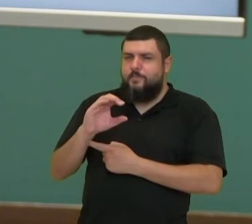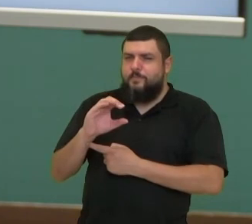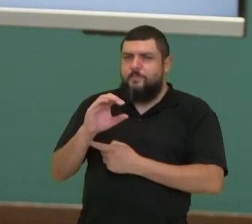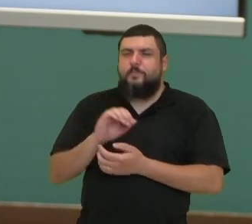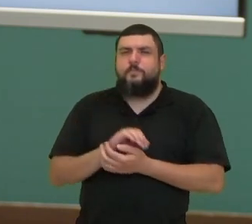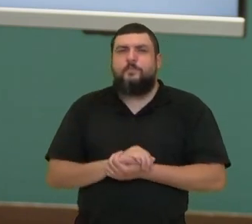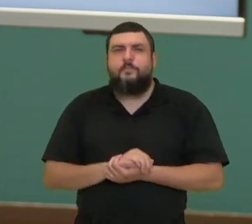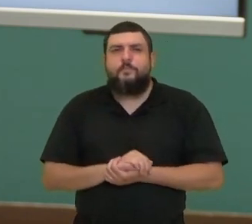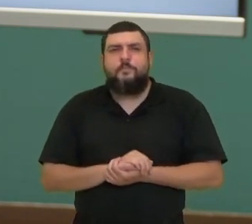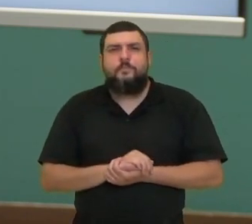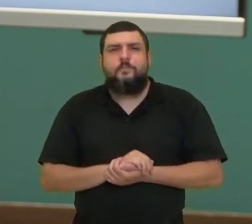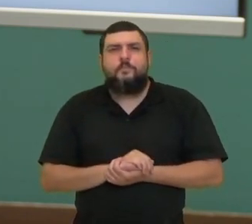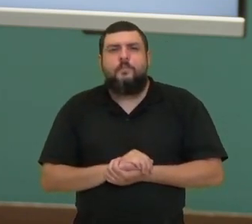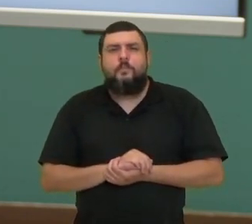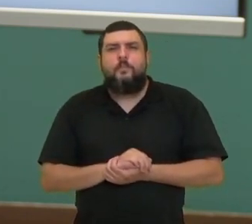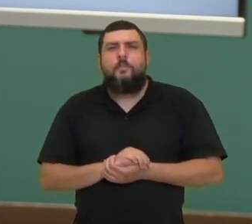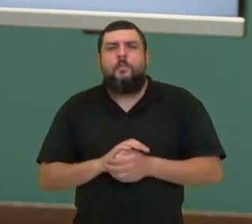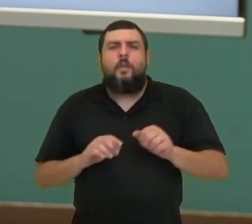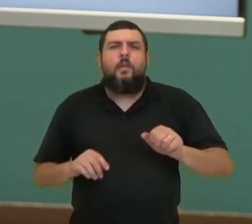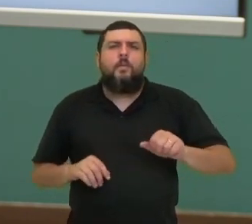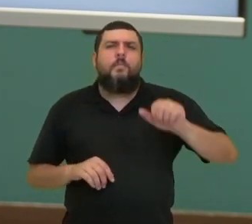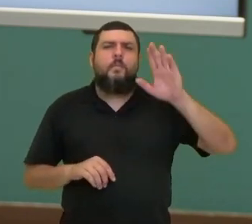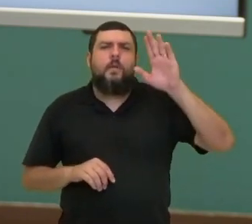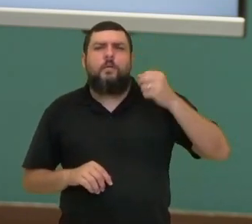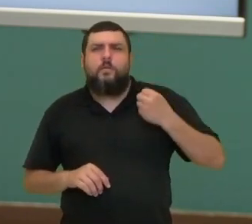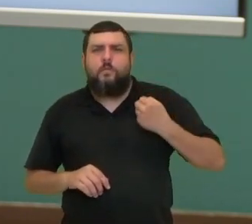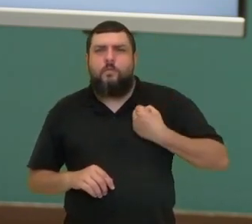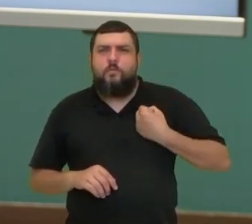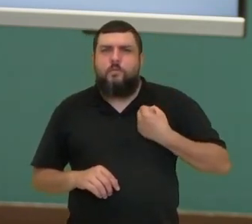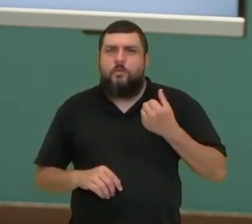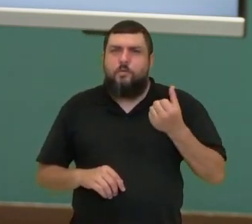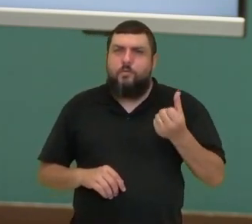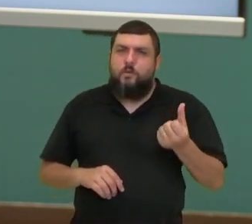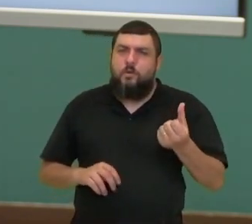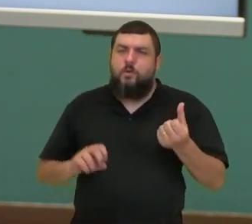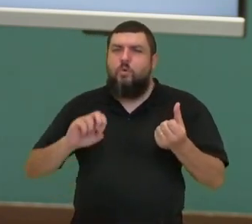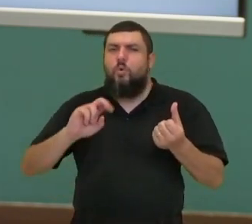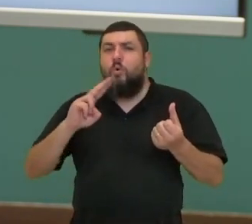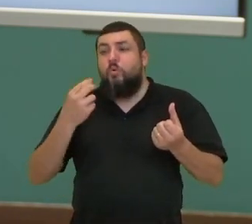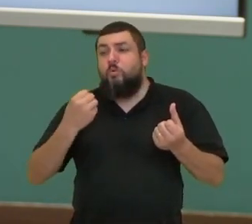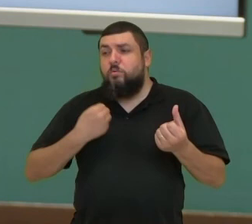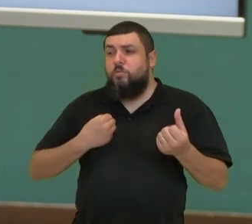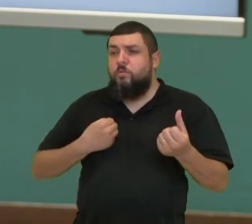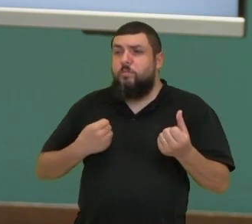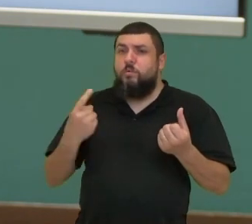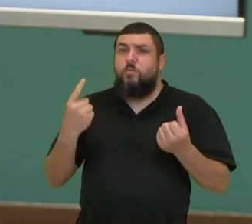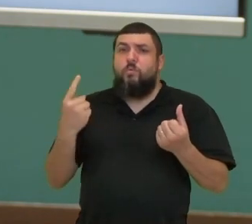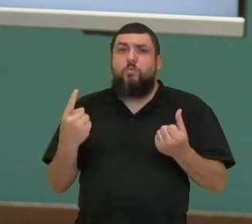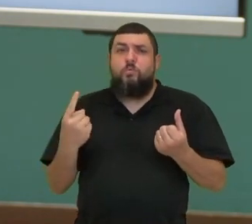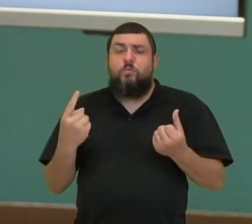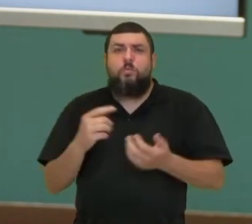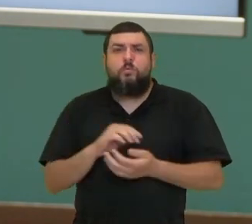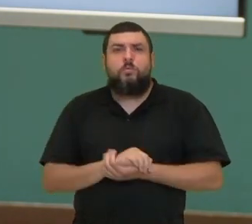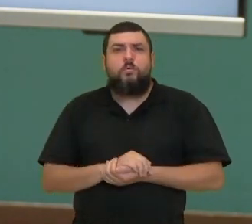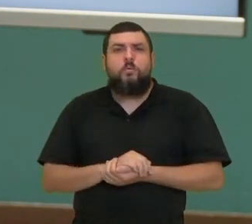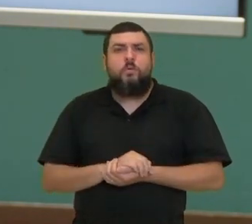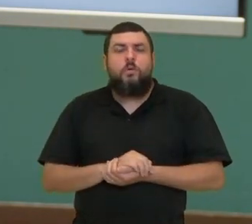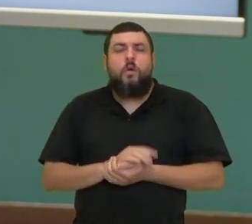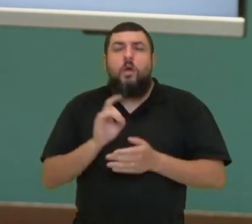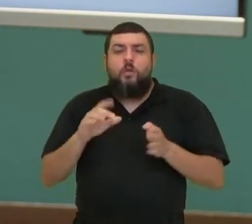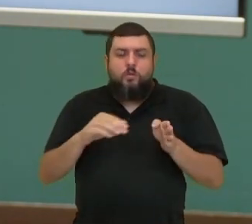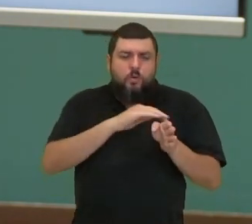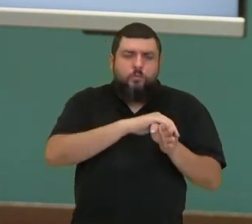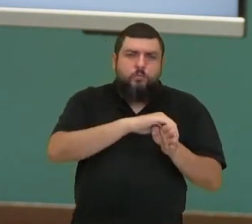que ocorra a face com o número 6 ou o número 1. Pessoal, como eu só tenho uma única